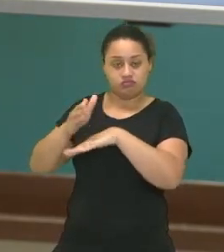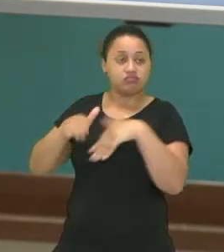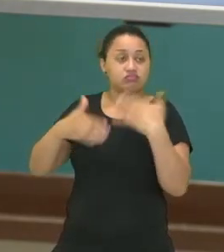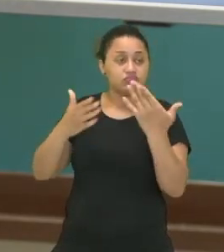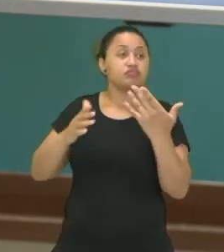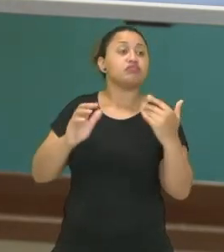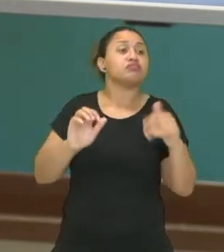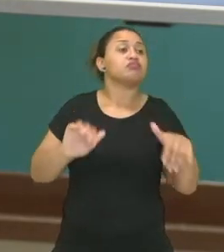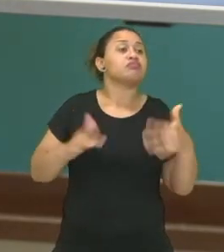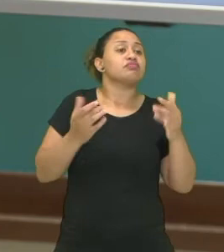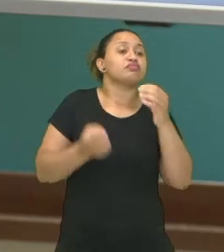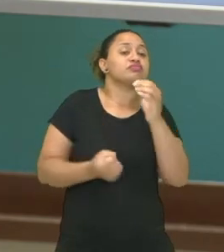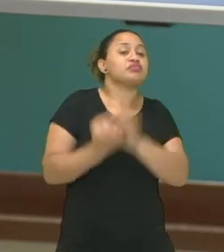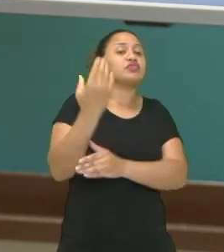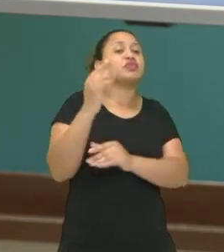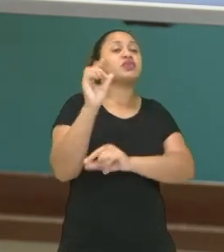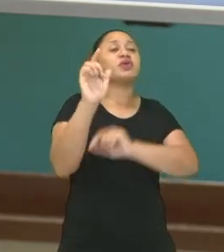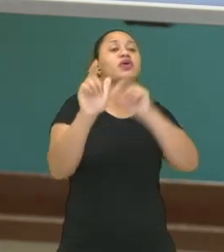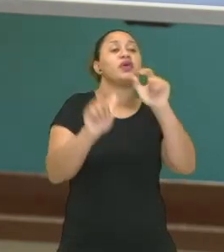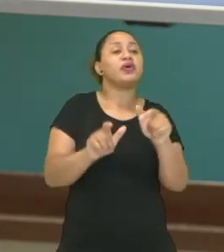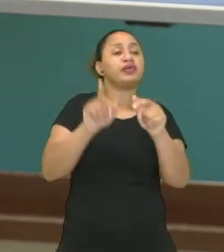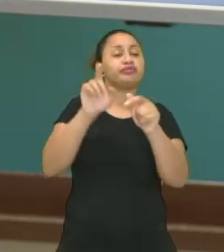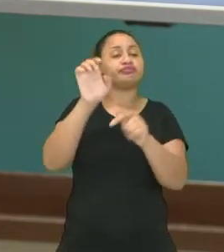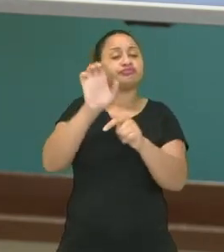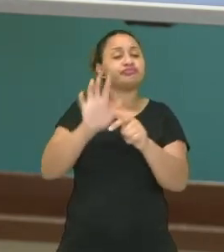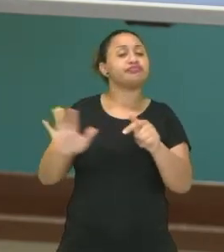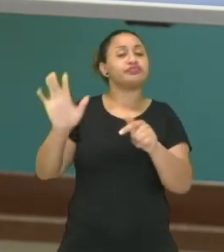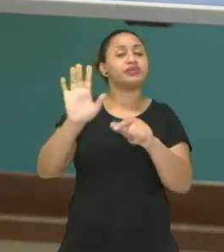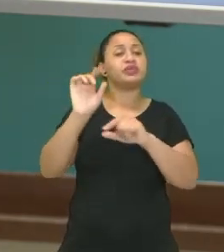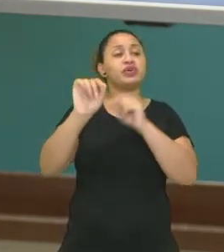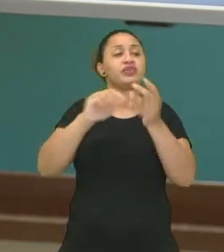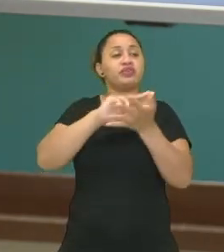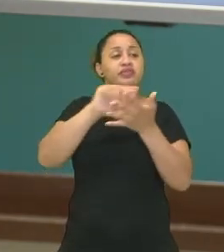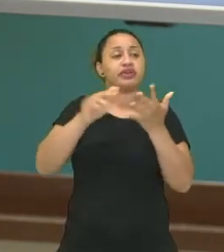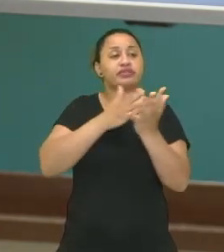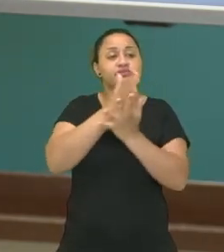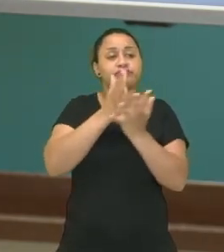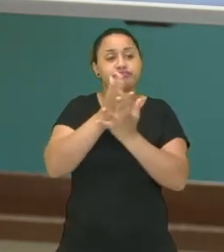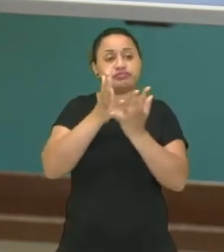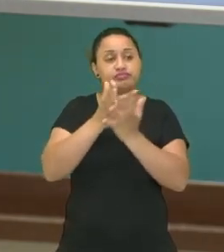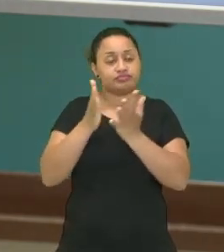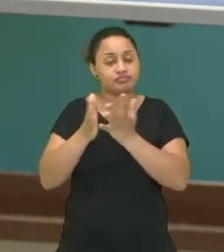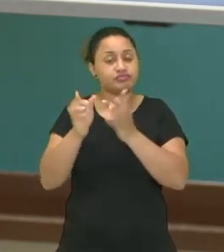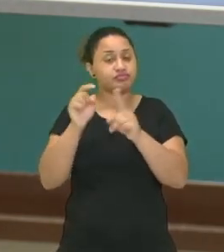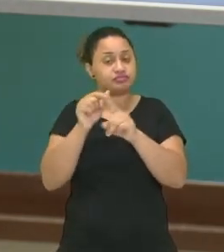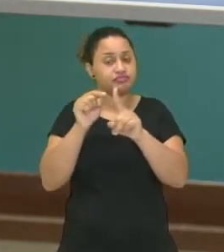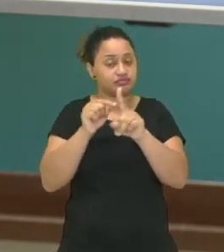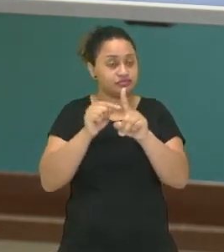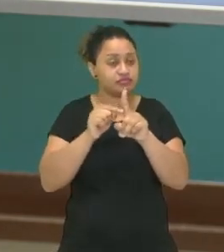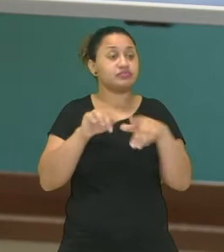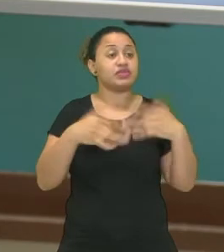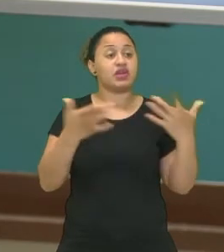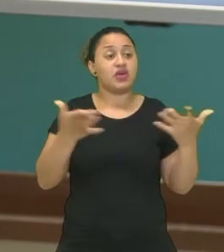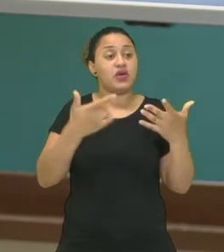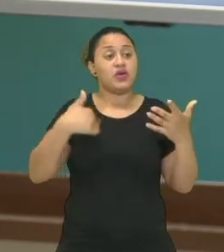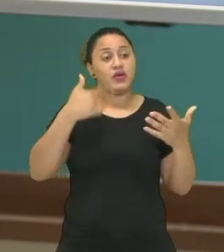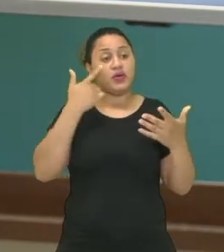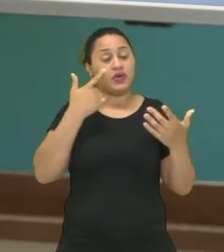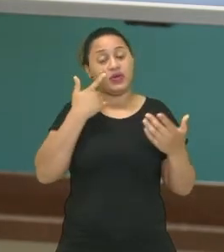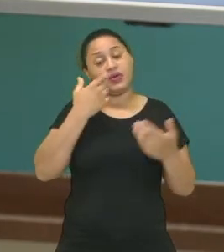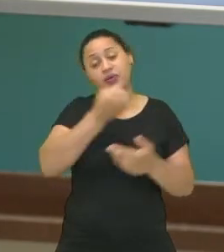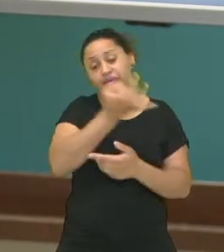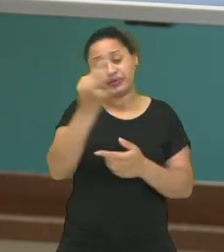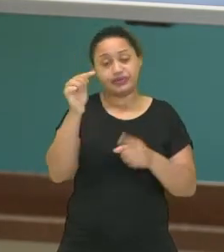Então surge ali várias vertentes. Nós vamos verificar quais são essas